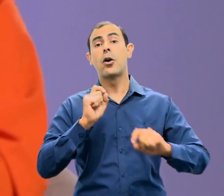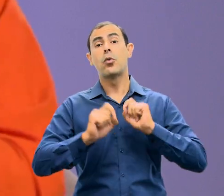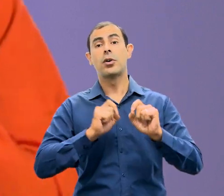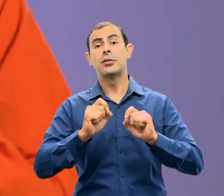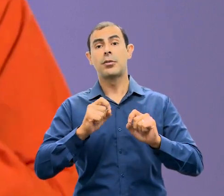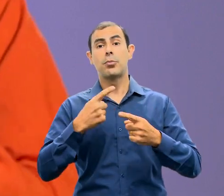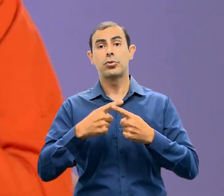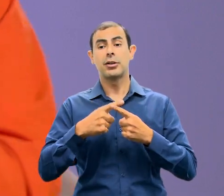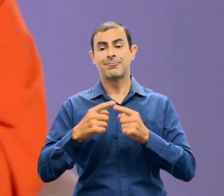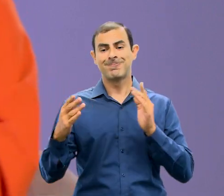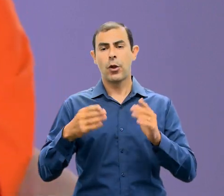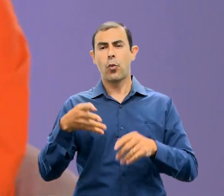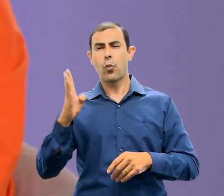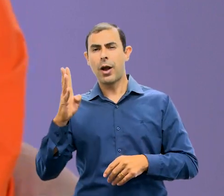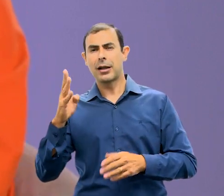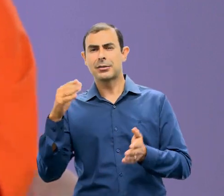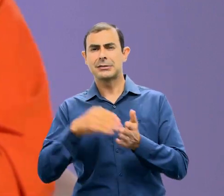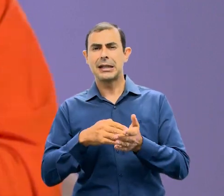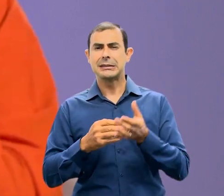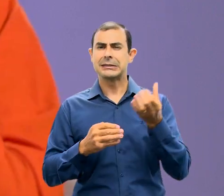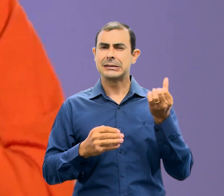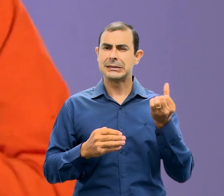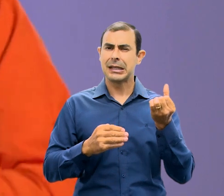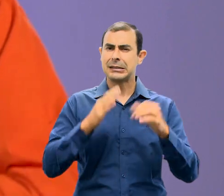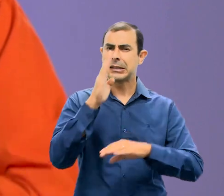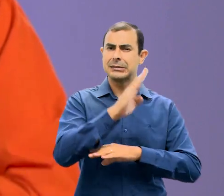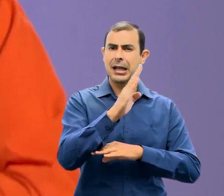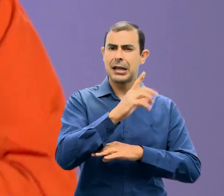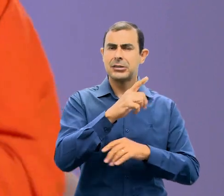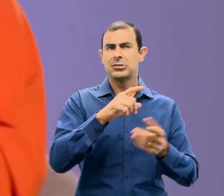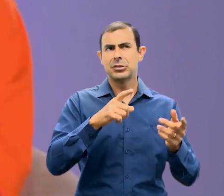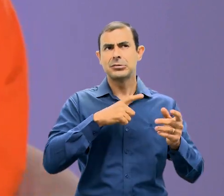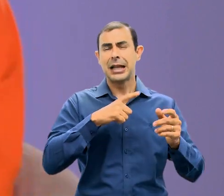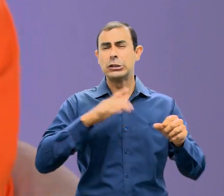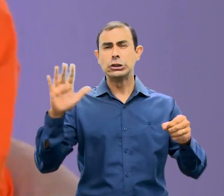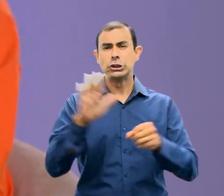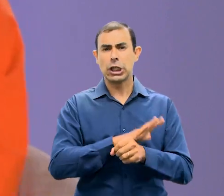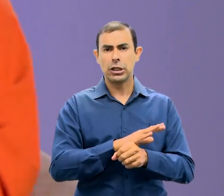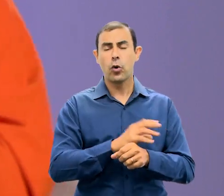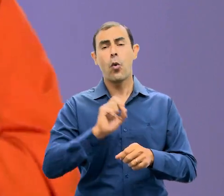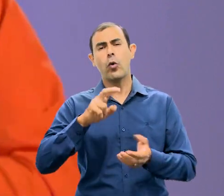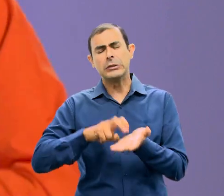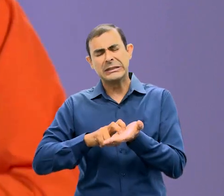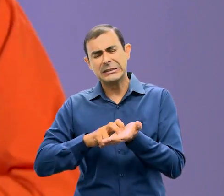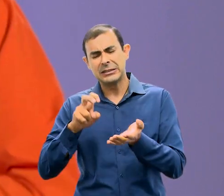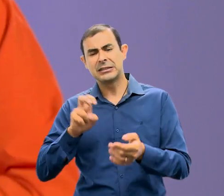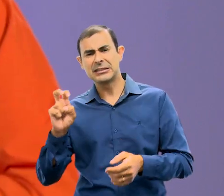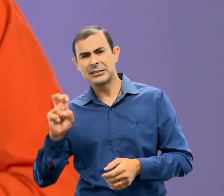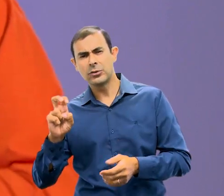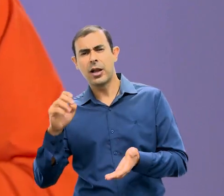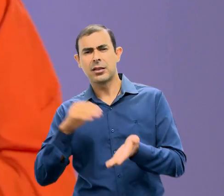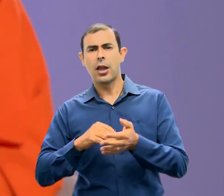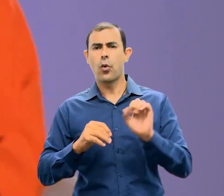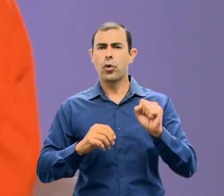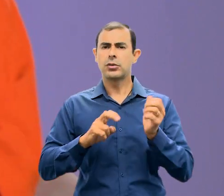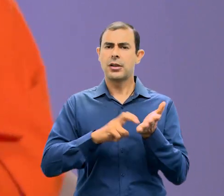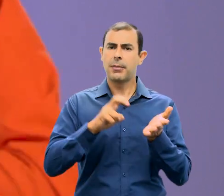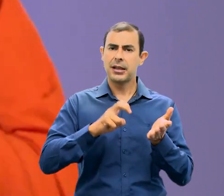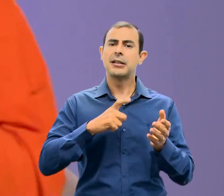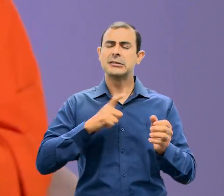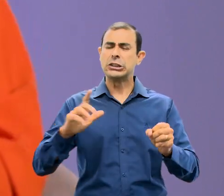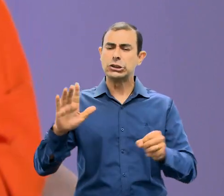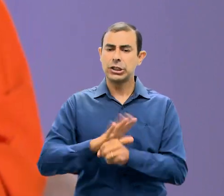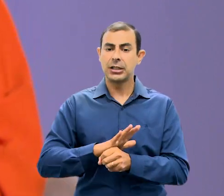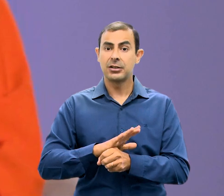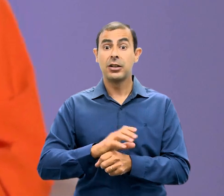é entre 4 e 6 da tarde, 4 e 8 horas da noite, ou então de manhãzinha, das 5 até as 8 horas. Então, quem puder chegar